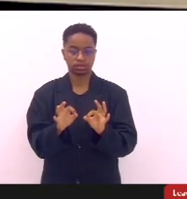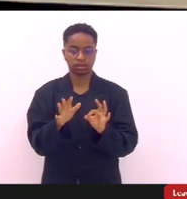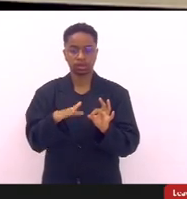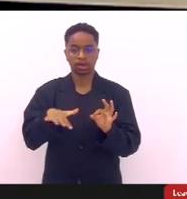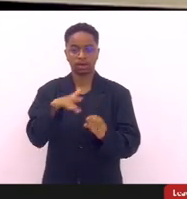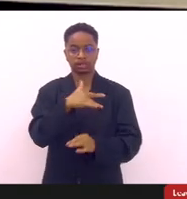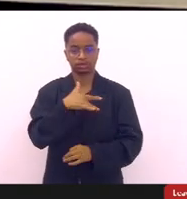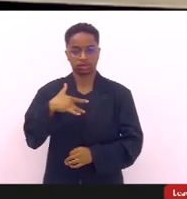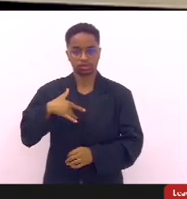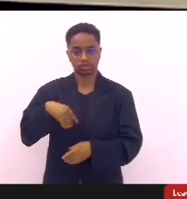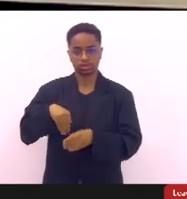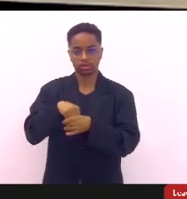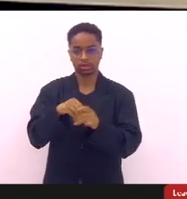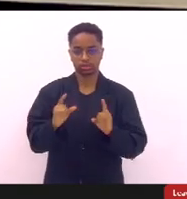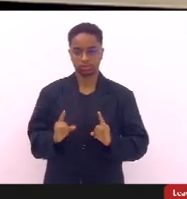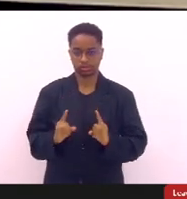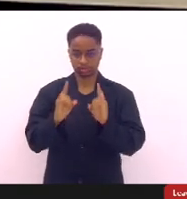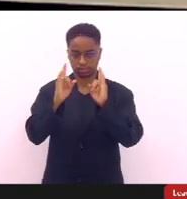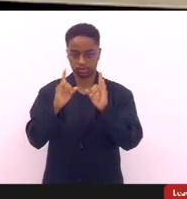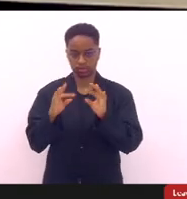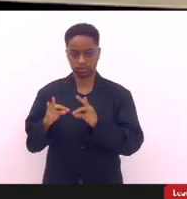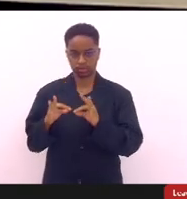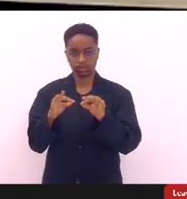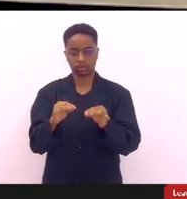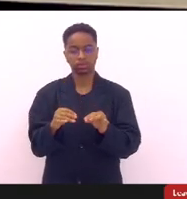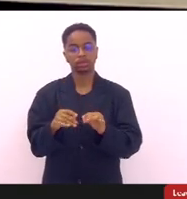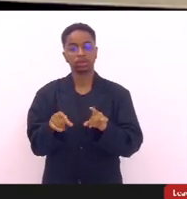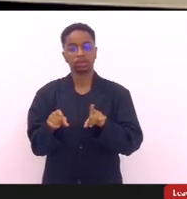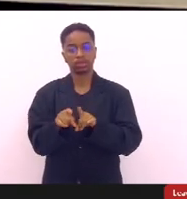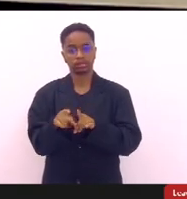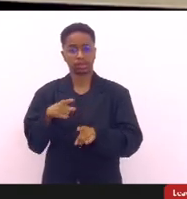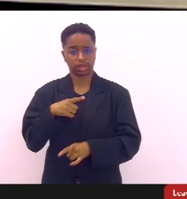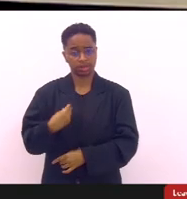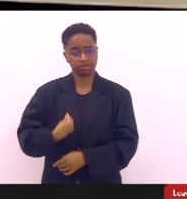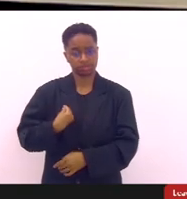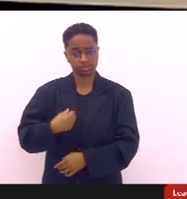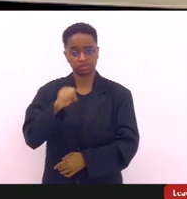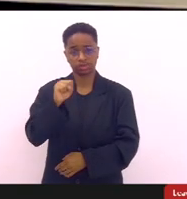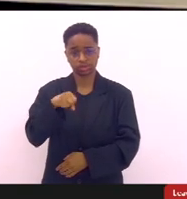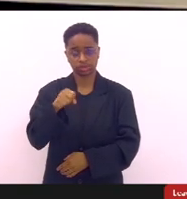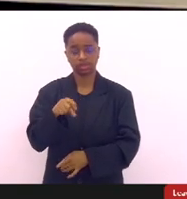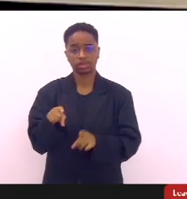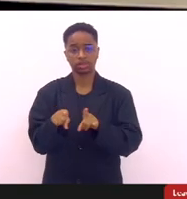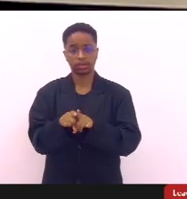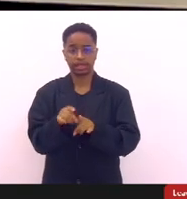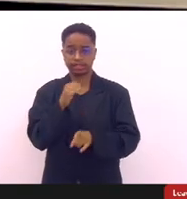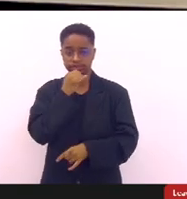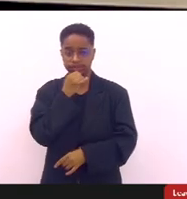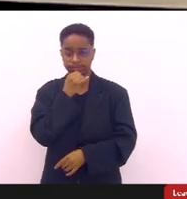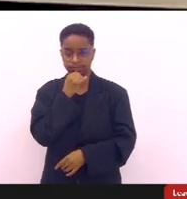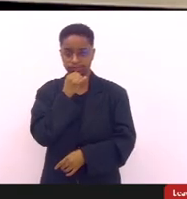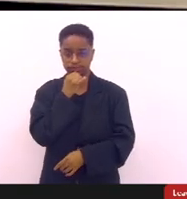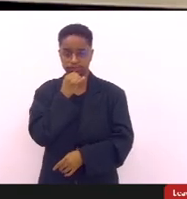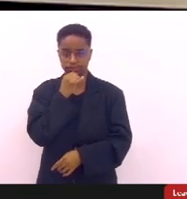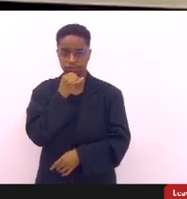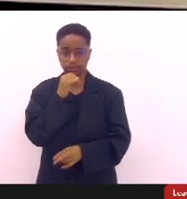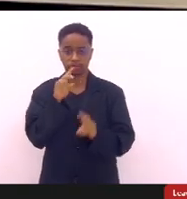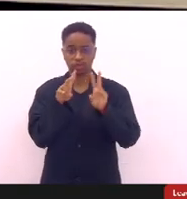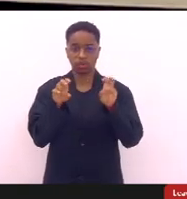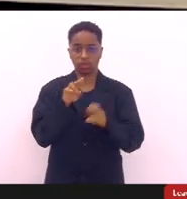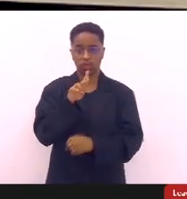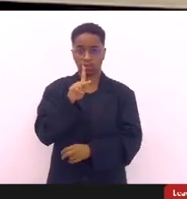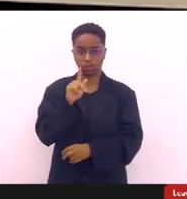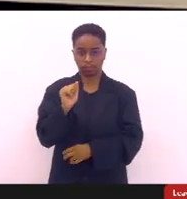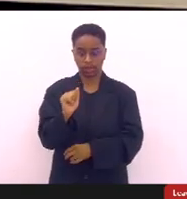serviços de saúde dentro dos prédios, né, que são da SEAP. Isso existe, sim. Isso existe dessa maneira, por exemplo, em relação à UPA, e não